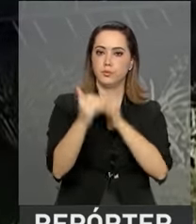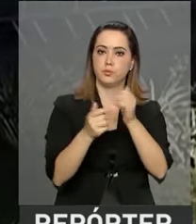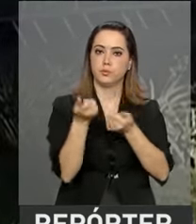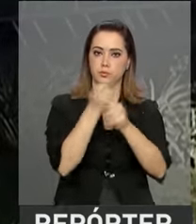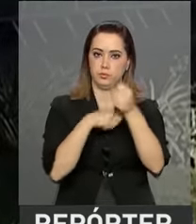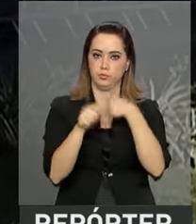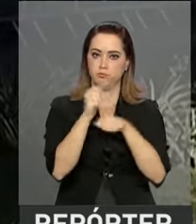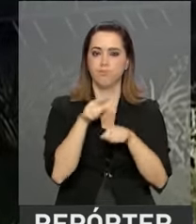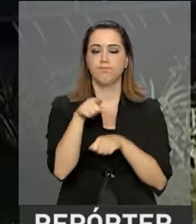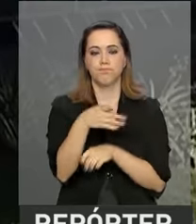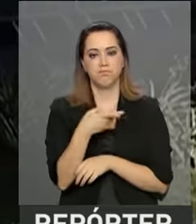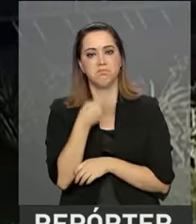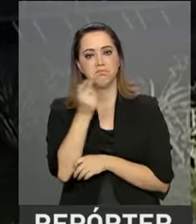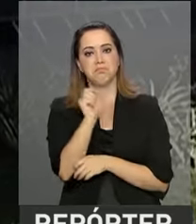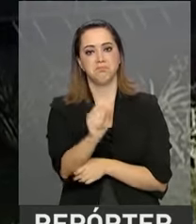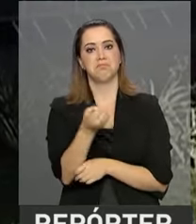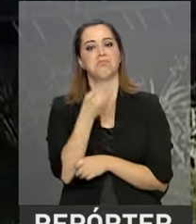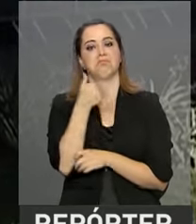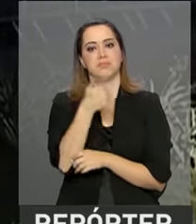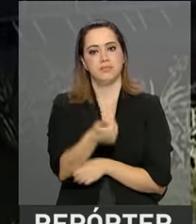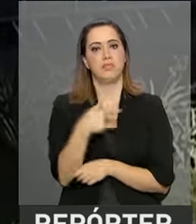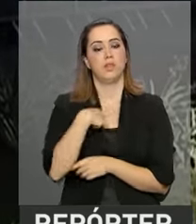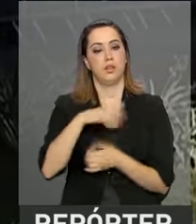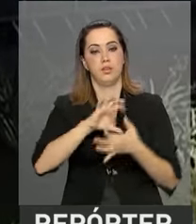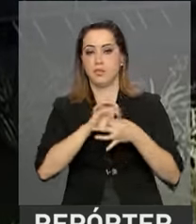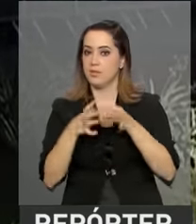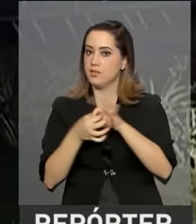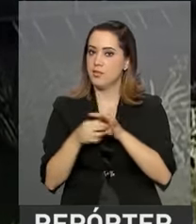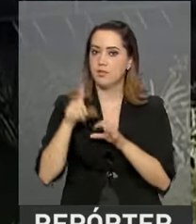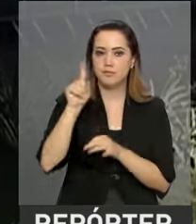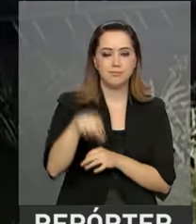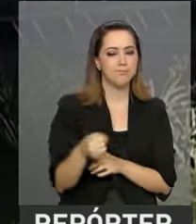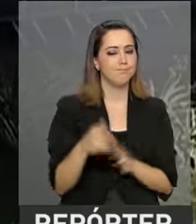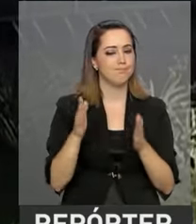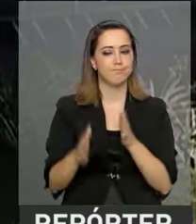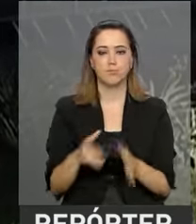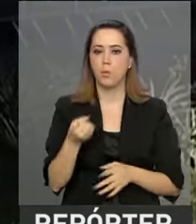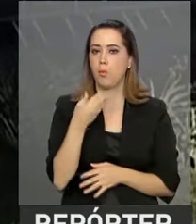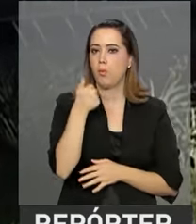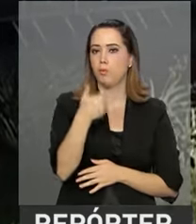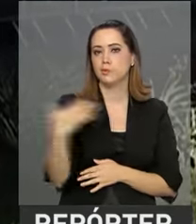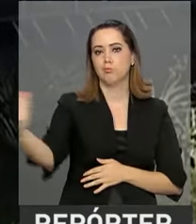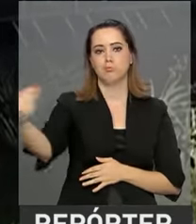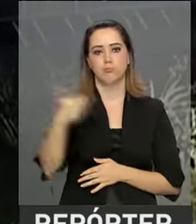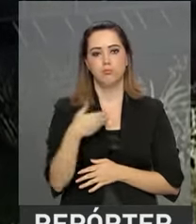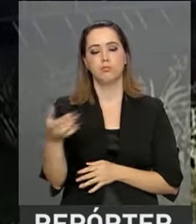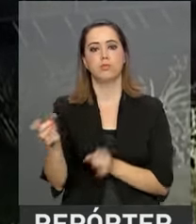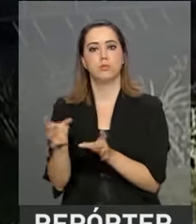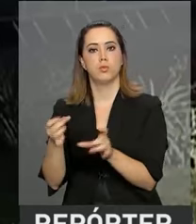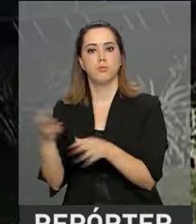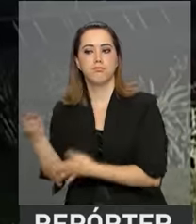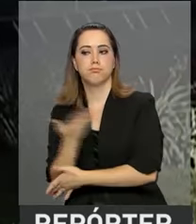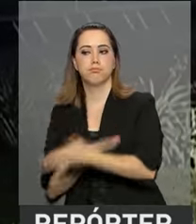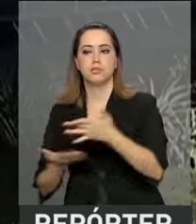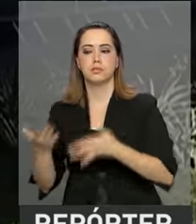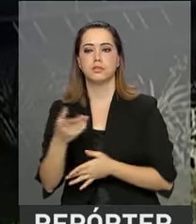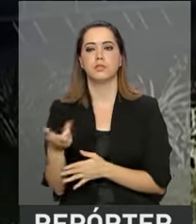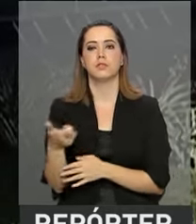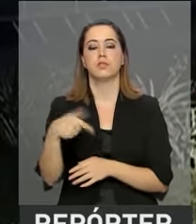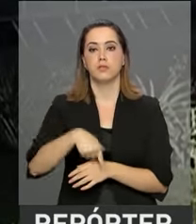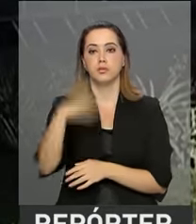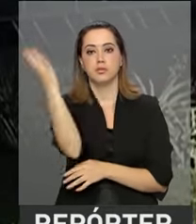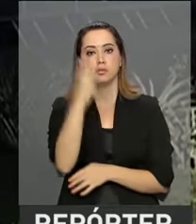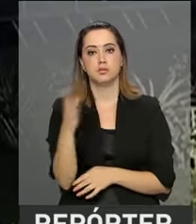Ele disse que está otimista e que as olimpíadas vão ser, sem dúvida, um bom momento pro comércio exterior do país, porque elas dão visibilidade,